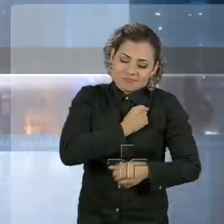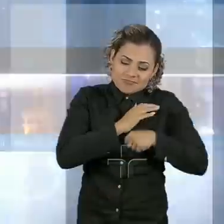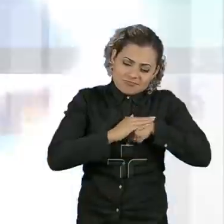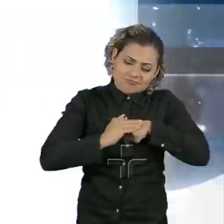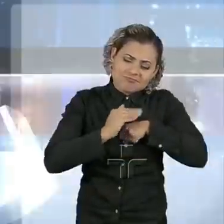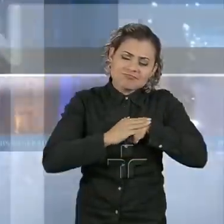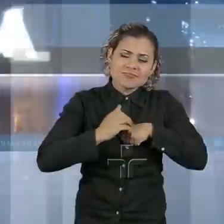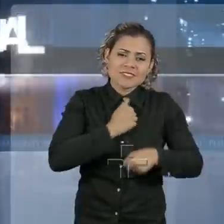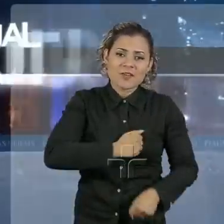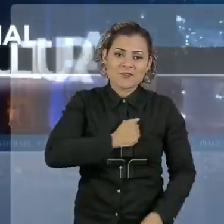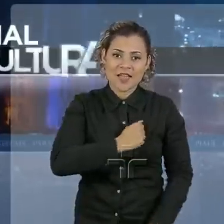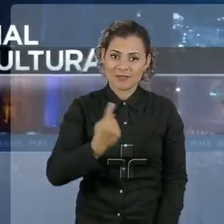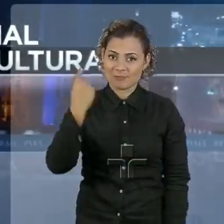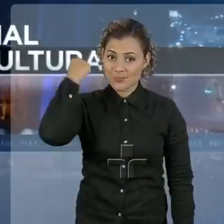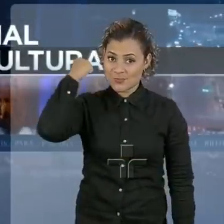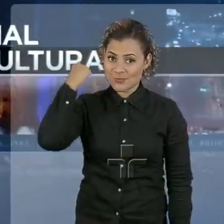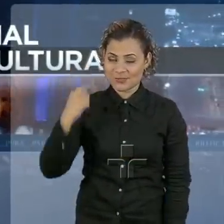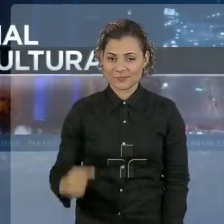gente.